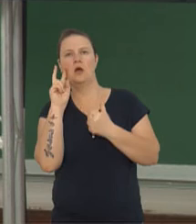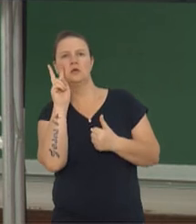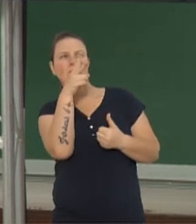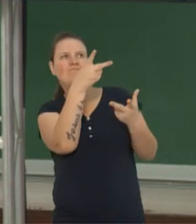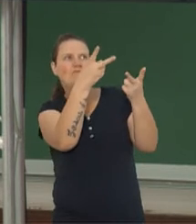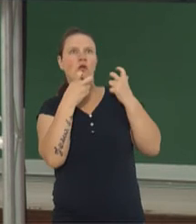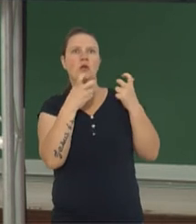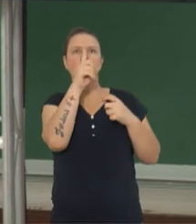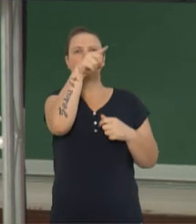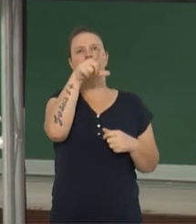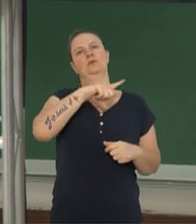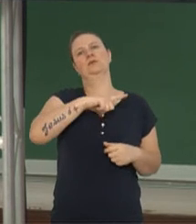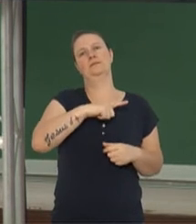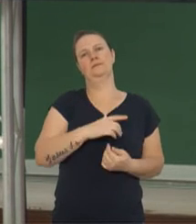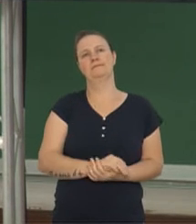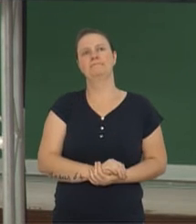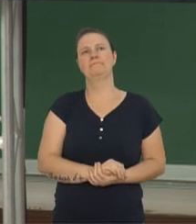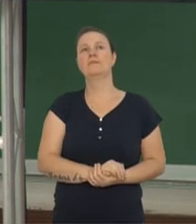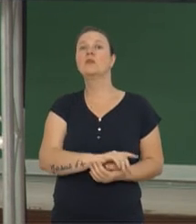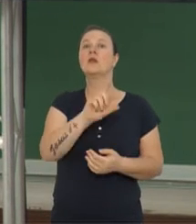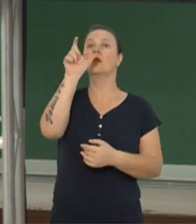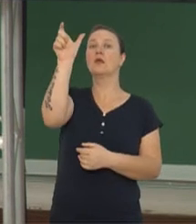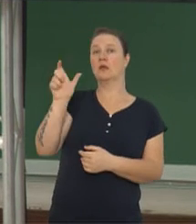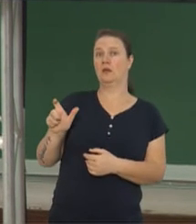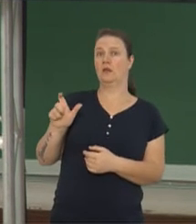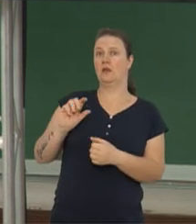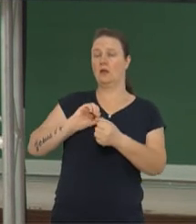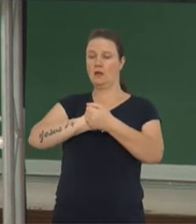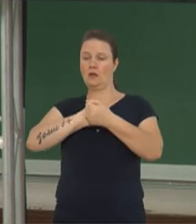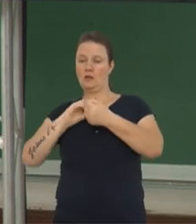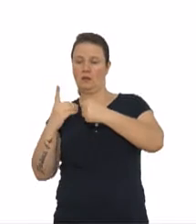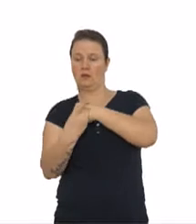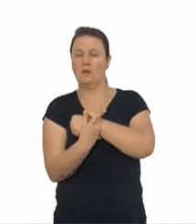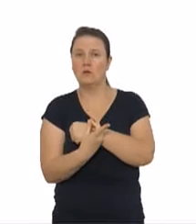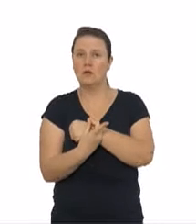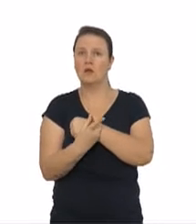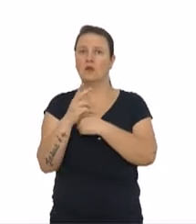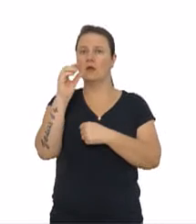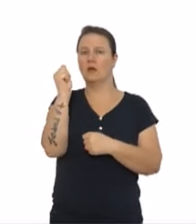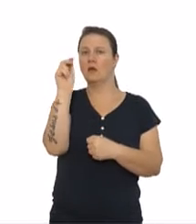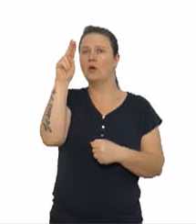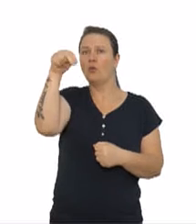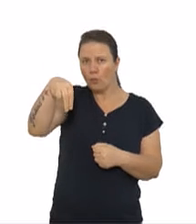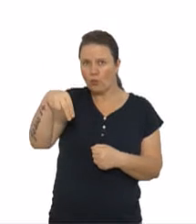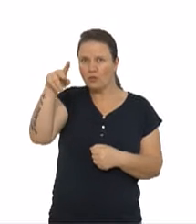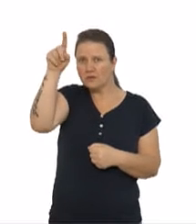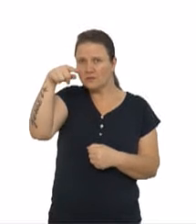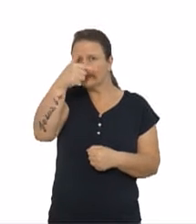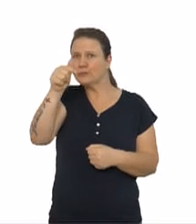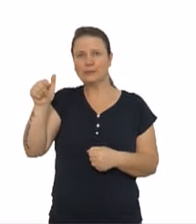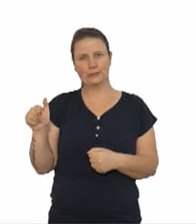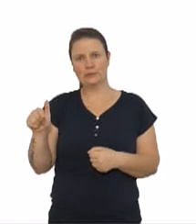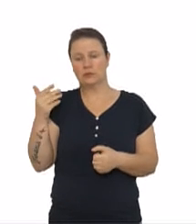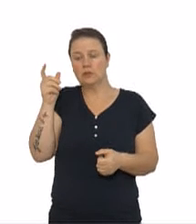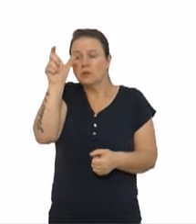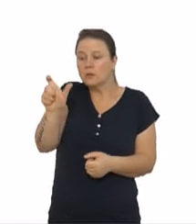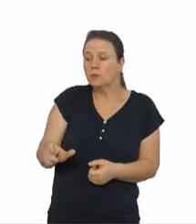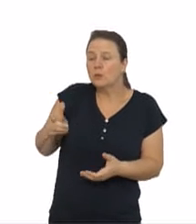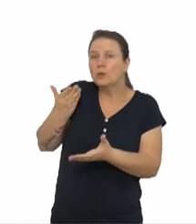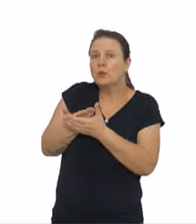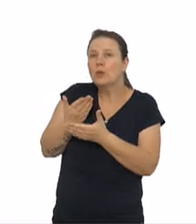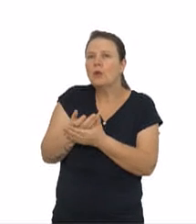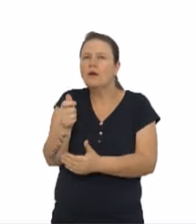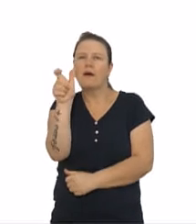Ainda, ok? E el adverbio aún que nos lleva acentuação. El estudiante vio la